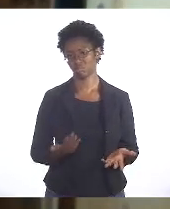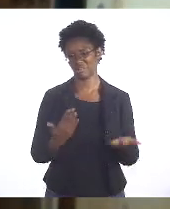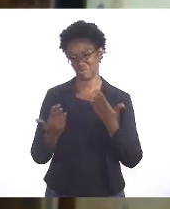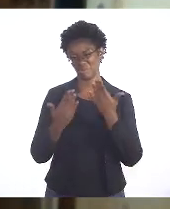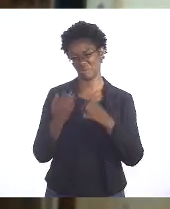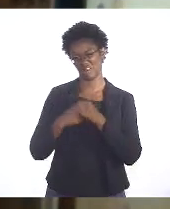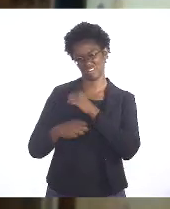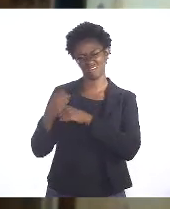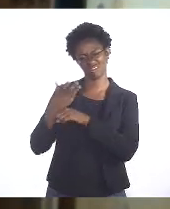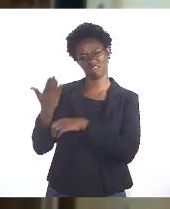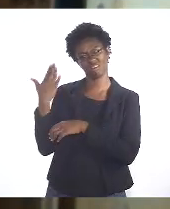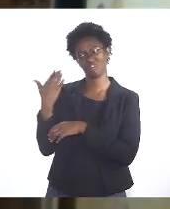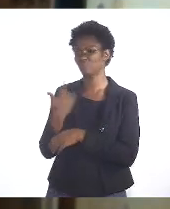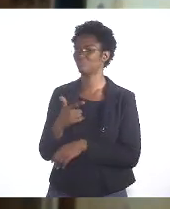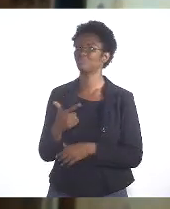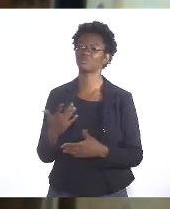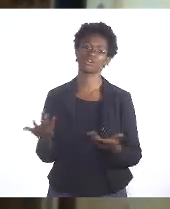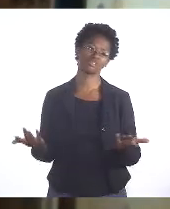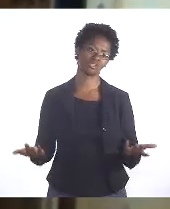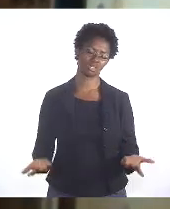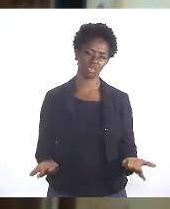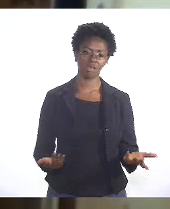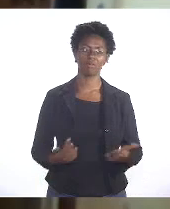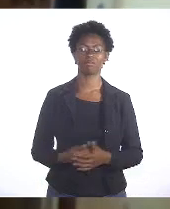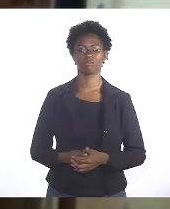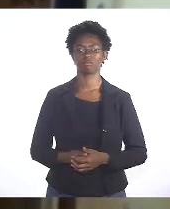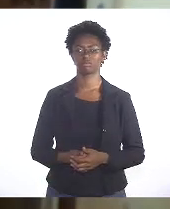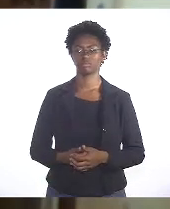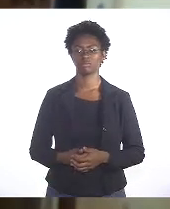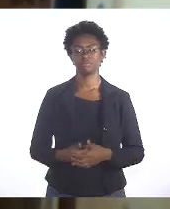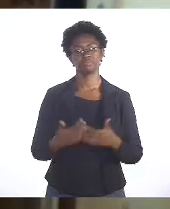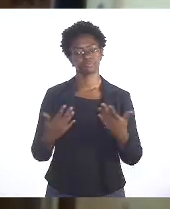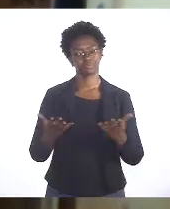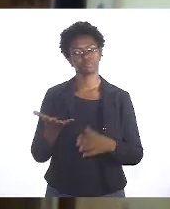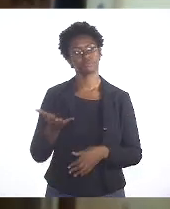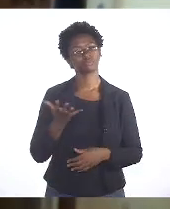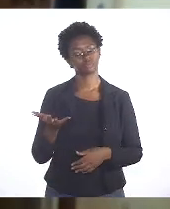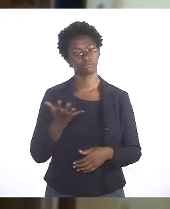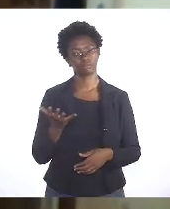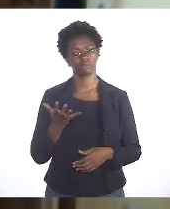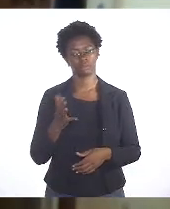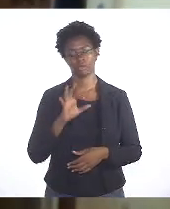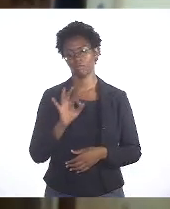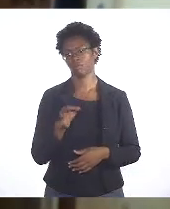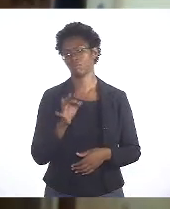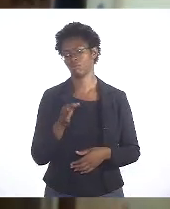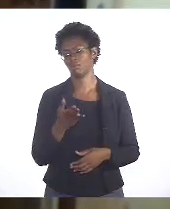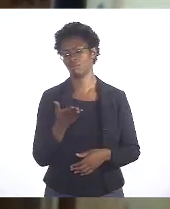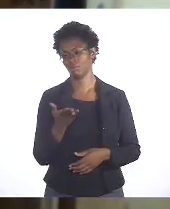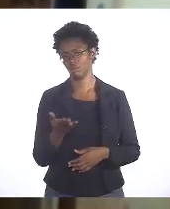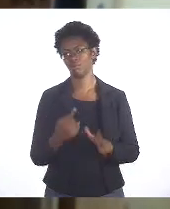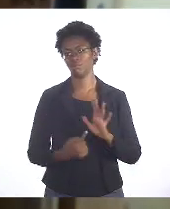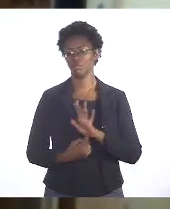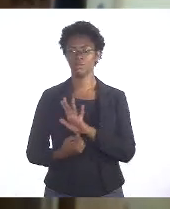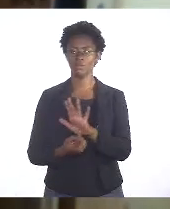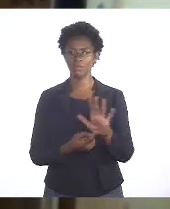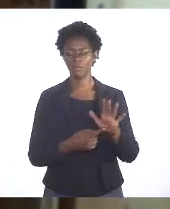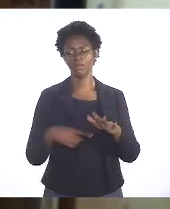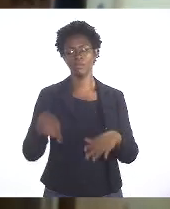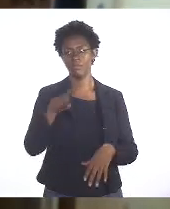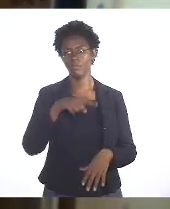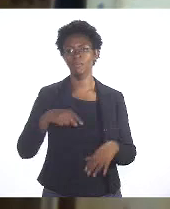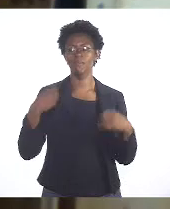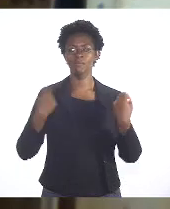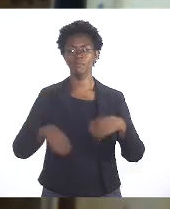esses riscos que se permanecem da Covid. Então, eu queria exatamente mostrar a